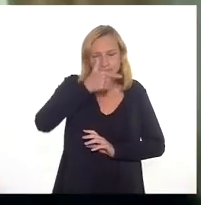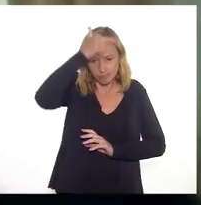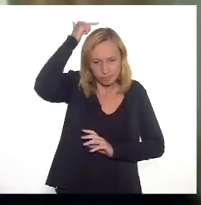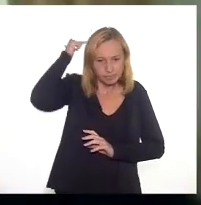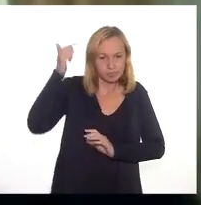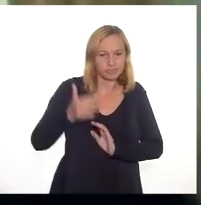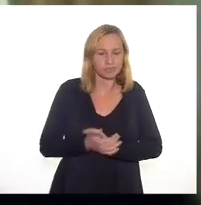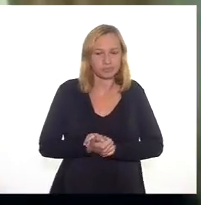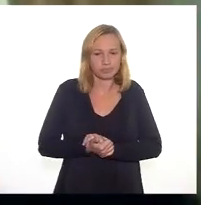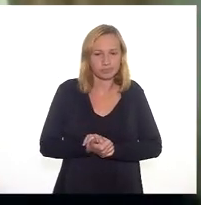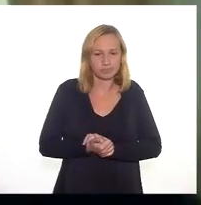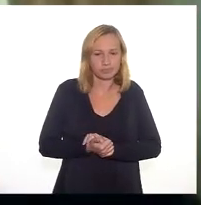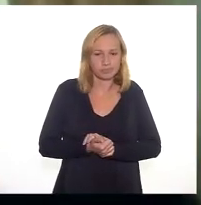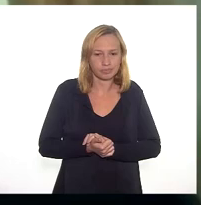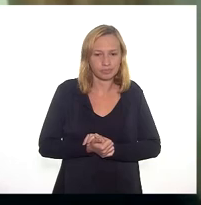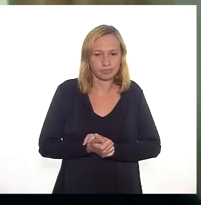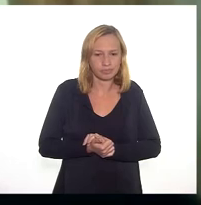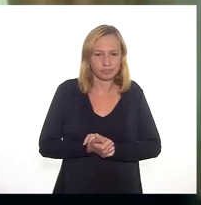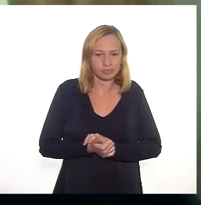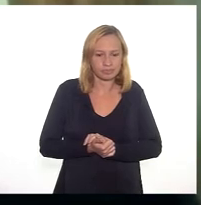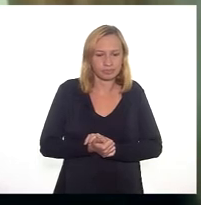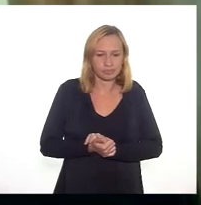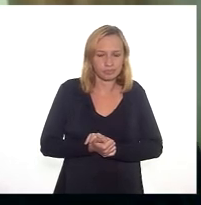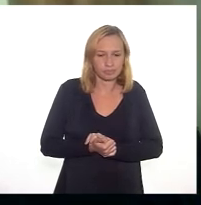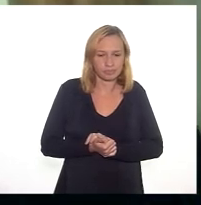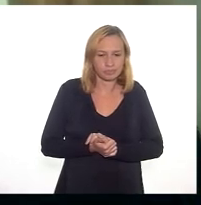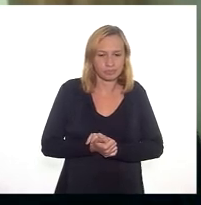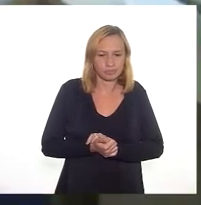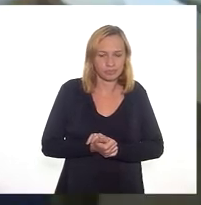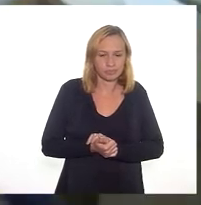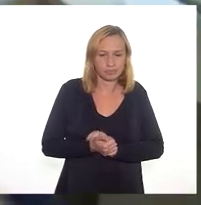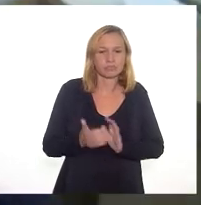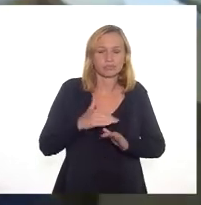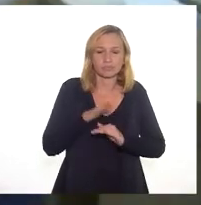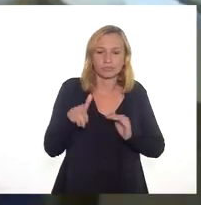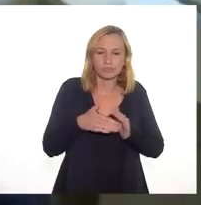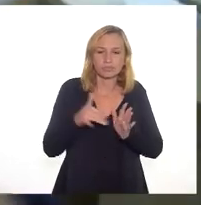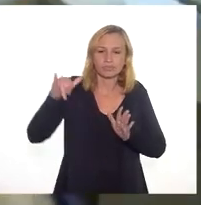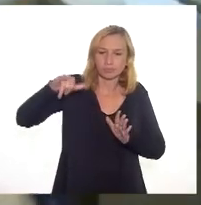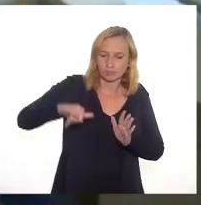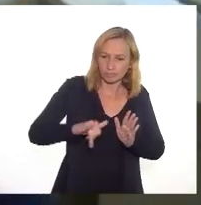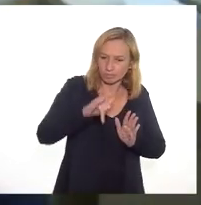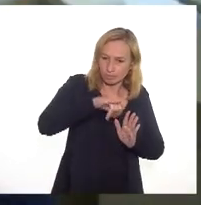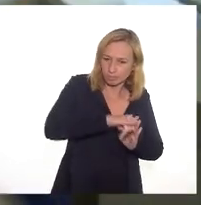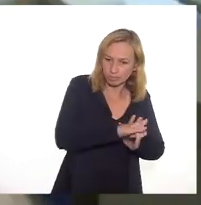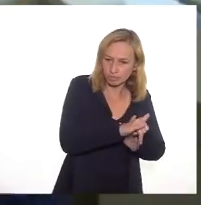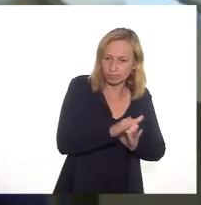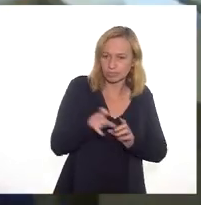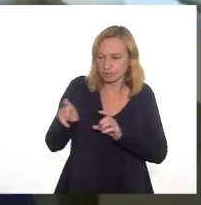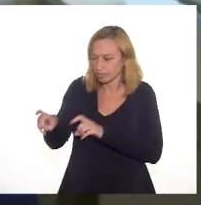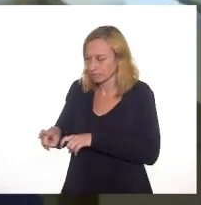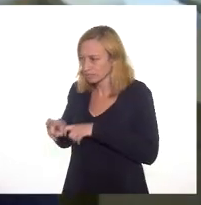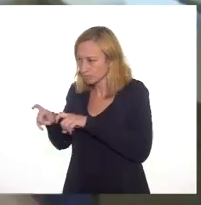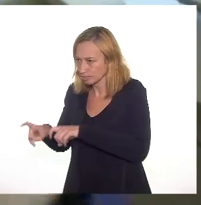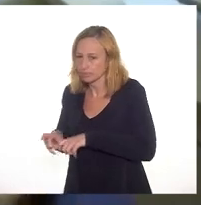o que, Tancho? 29. Olha só, Valdec. Todos os aeroportos do interior do